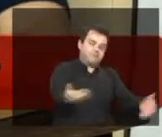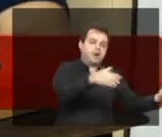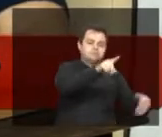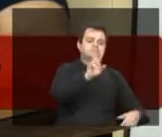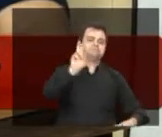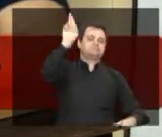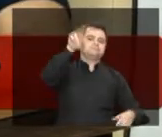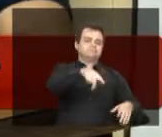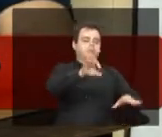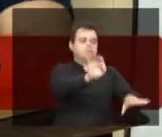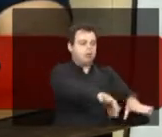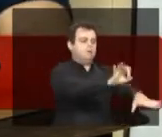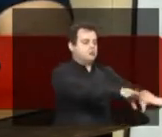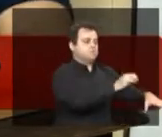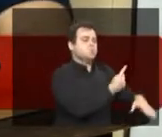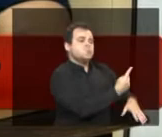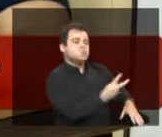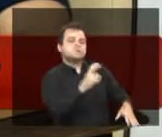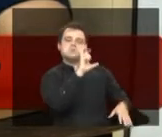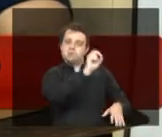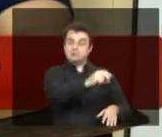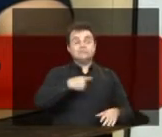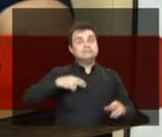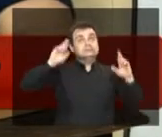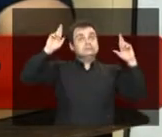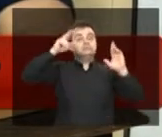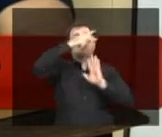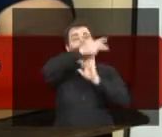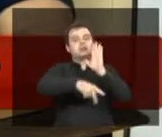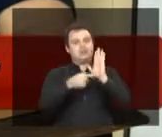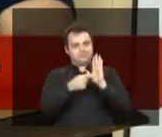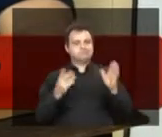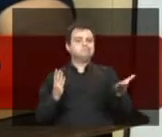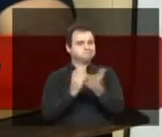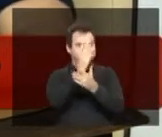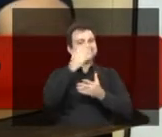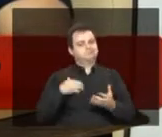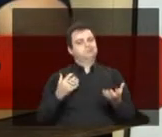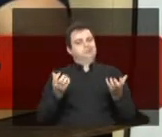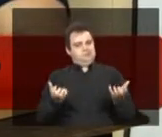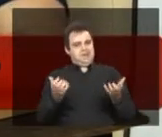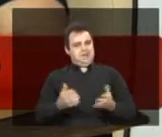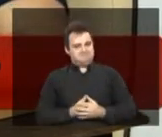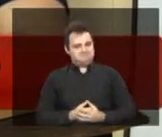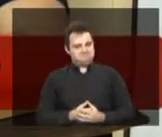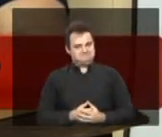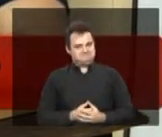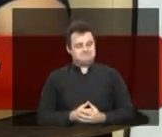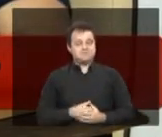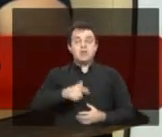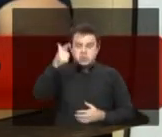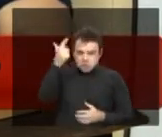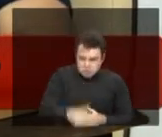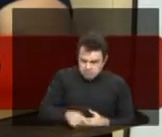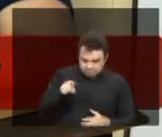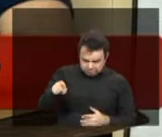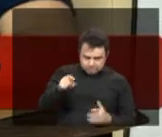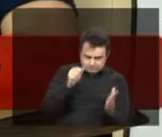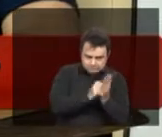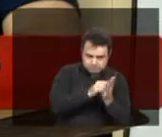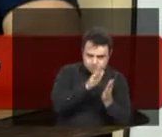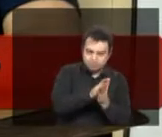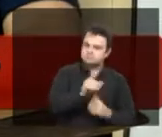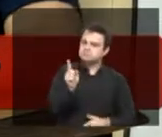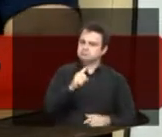que dê certo esse projeto para passar aqui dentro da casa, né, e que ele seja aprovado. Claro que não é válido para reincidente,